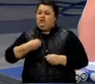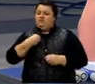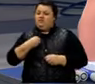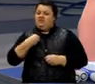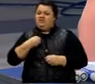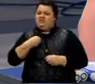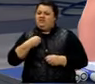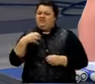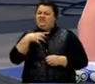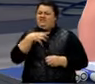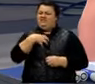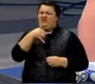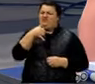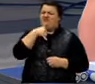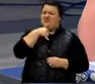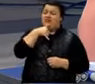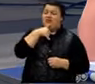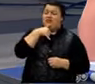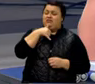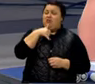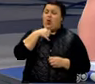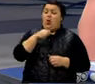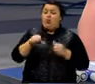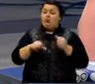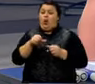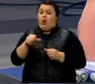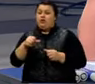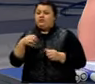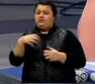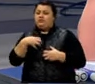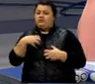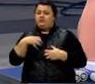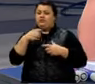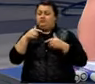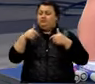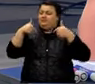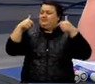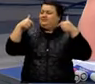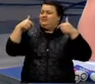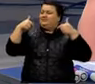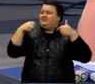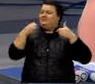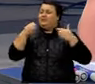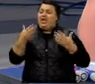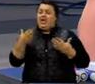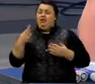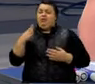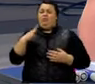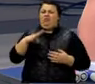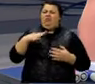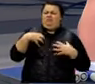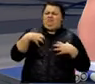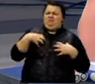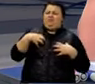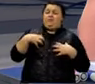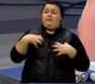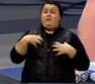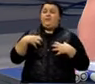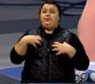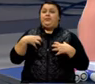sentirmos tristes, faz nos sentirmos alegres, bem-estar, mal-estar. Além,